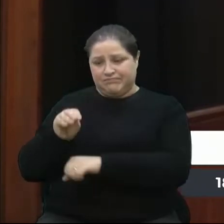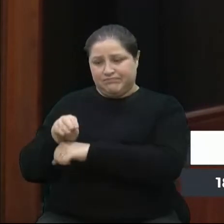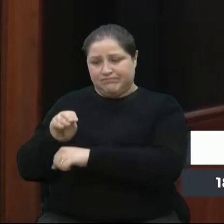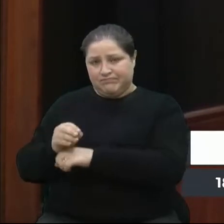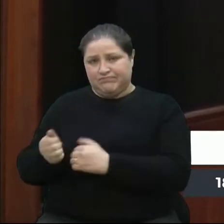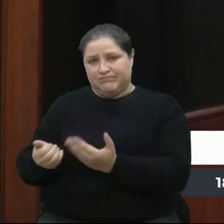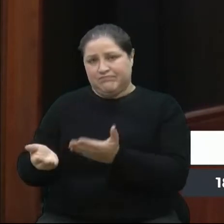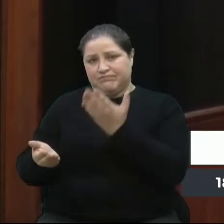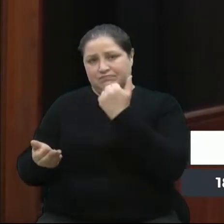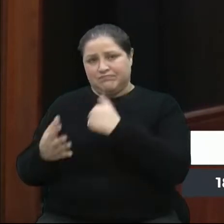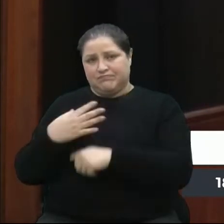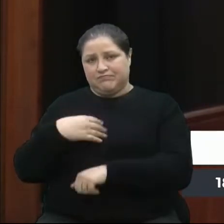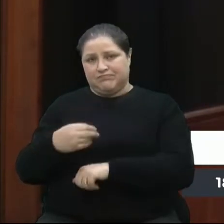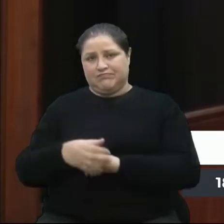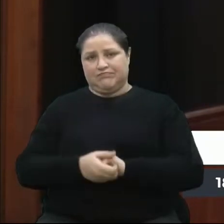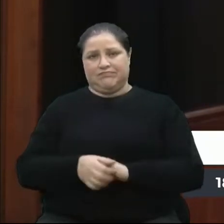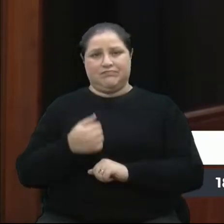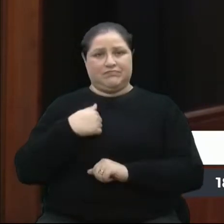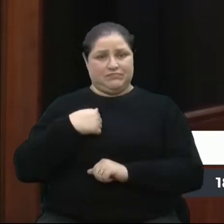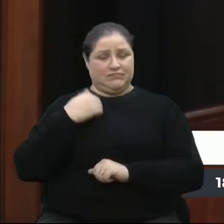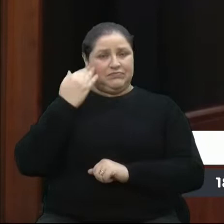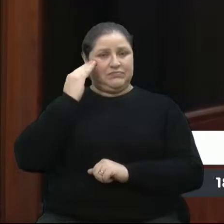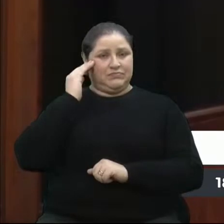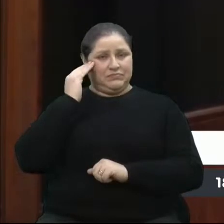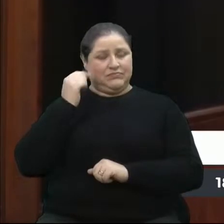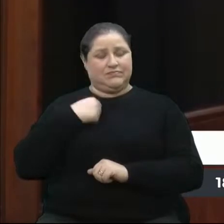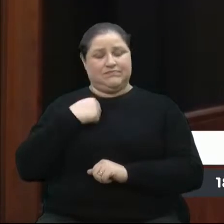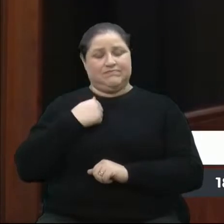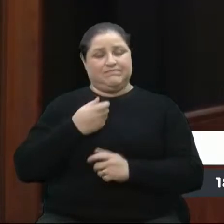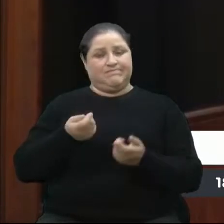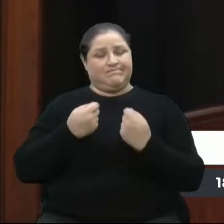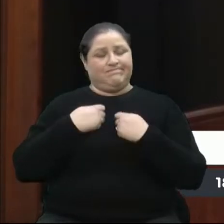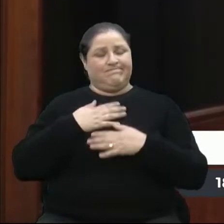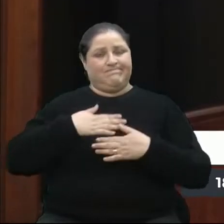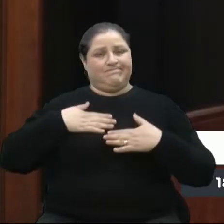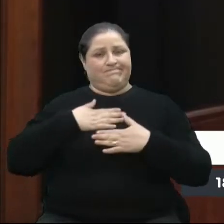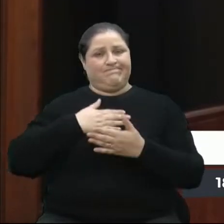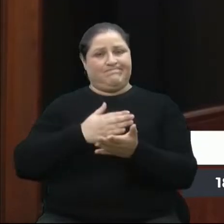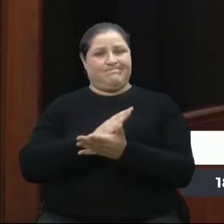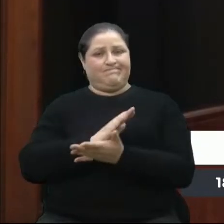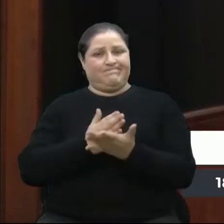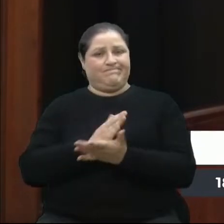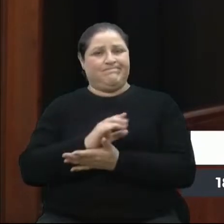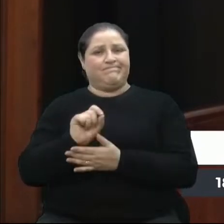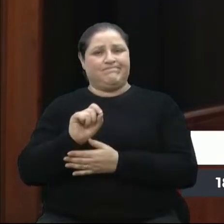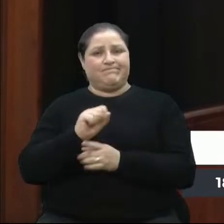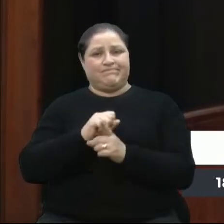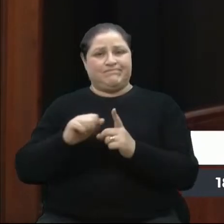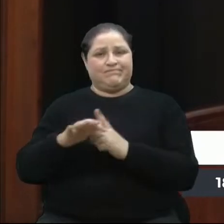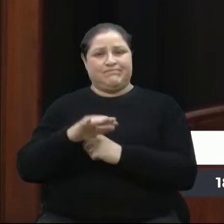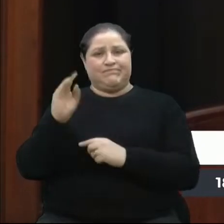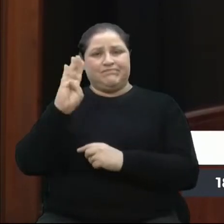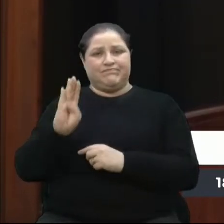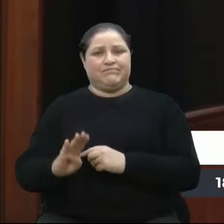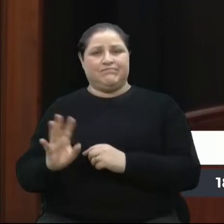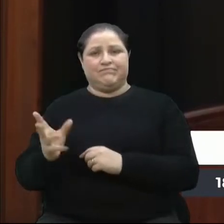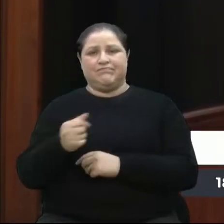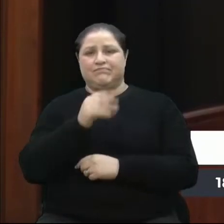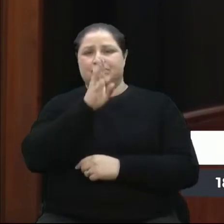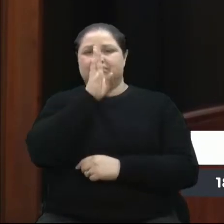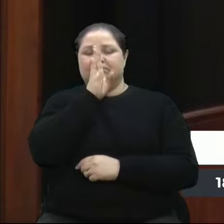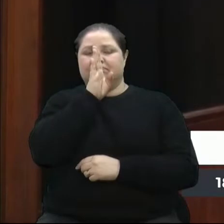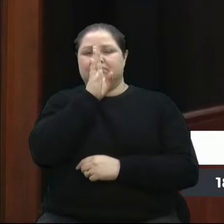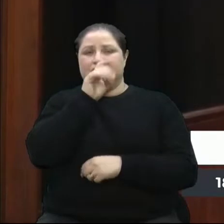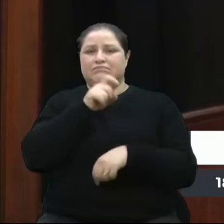Então, eu entendo e me incomoda um pouco o silêncio da sociedade brasileira num momento em que